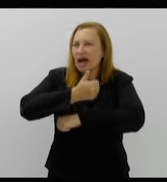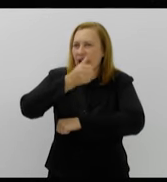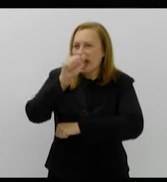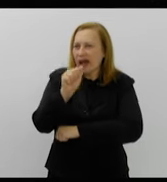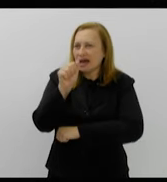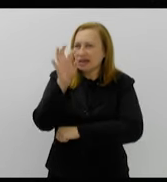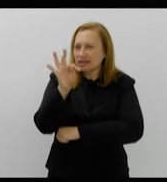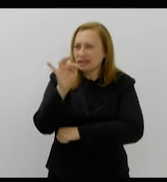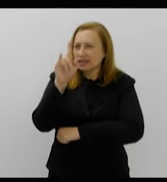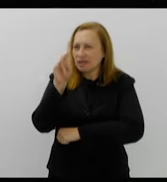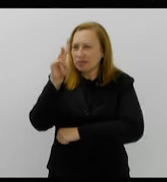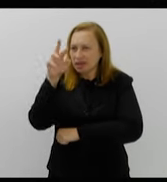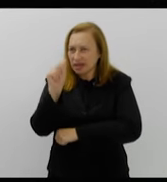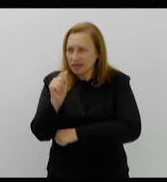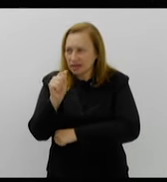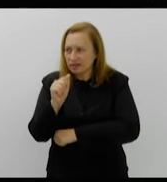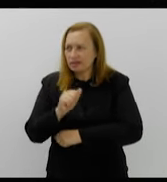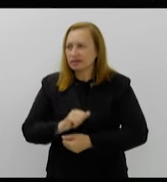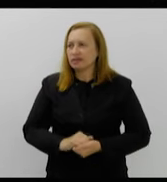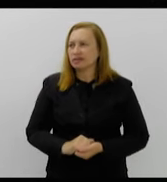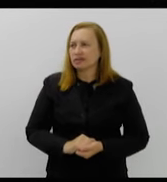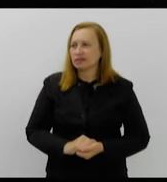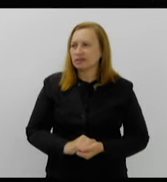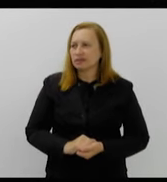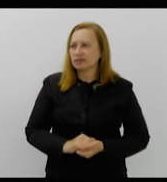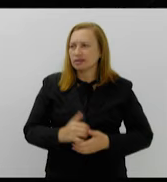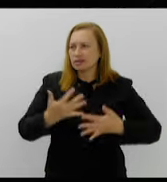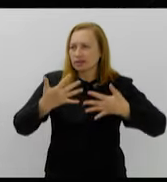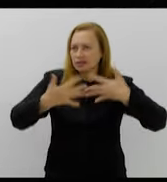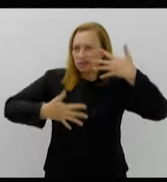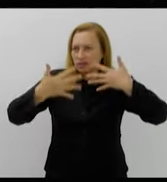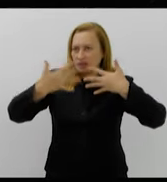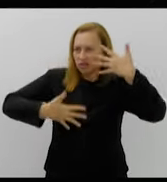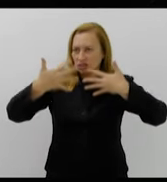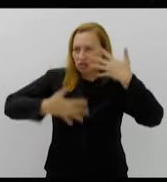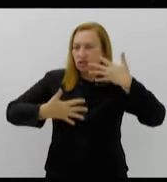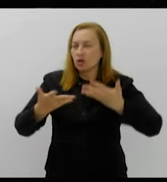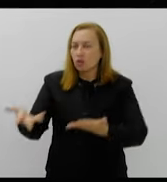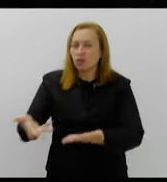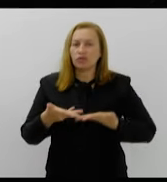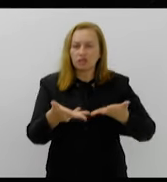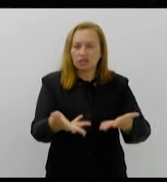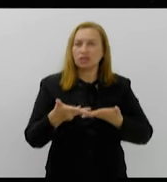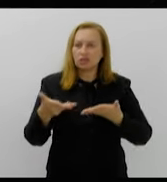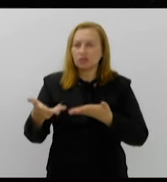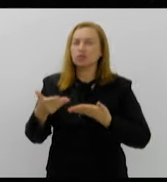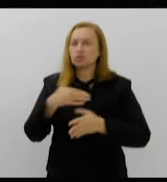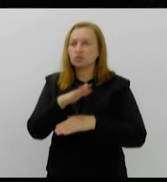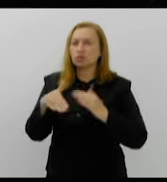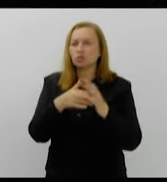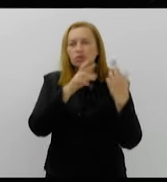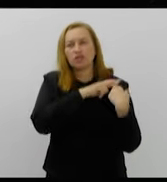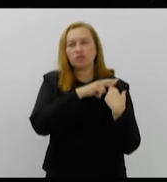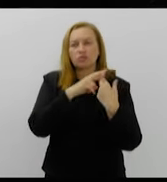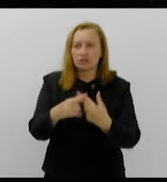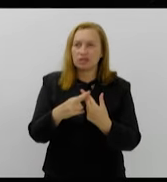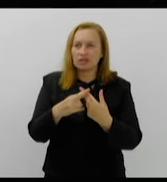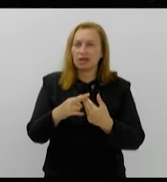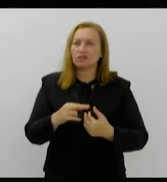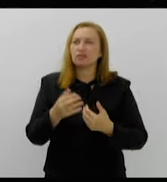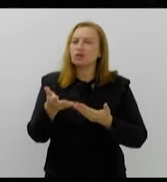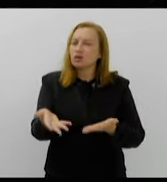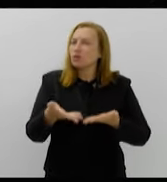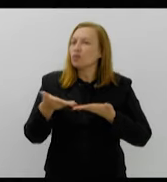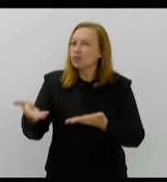trabalhos com muita coragem com enfrentamento convidando e convocando todos os responsáveis chamamos os